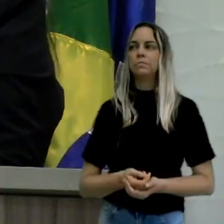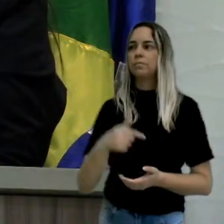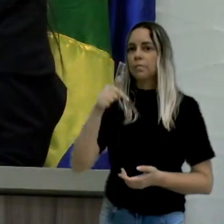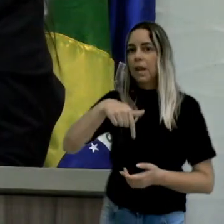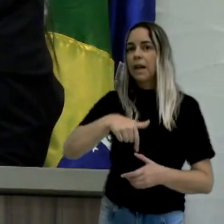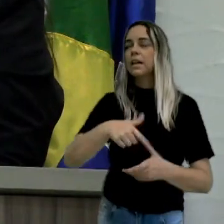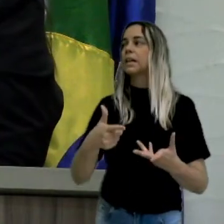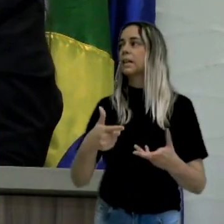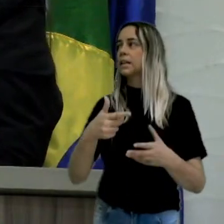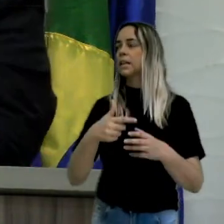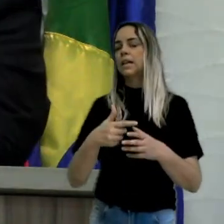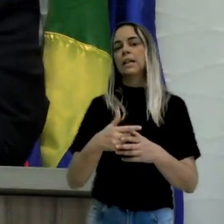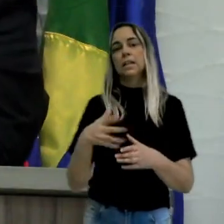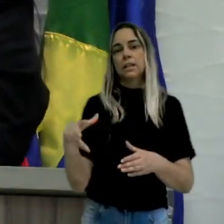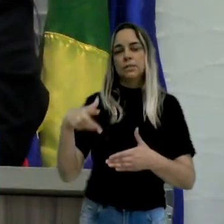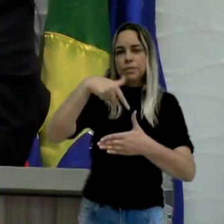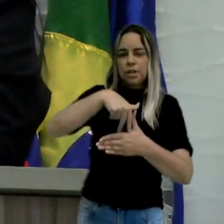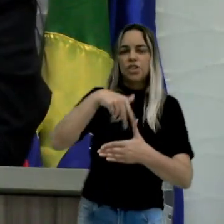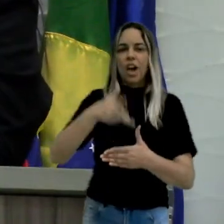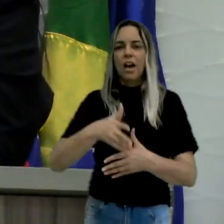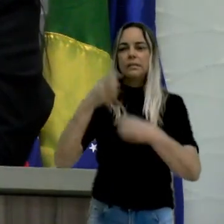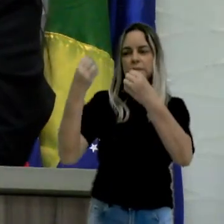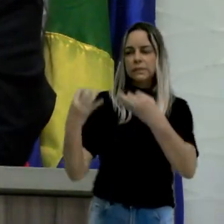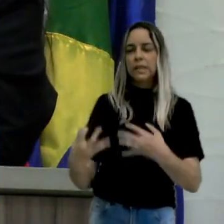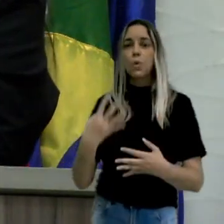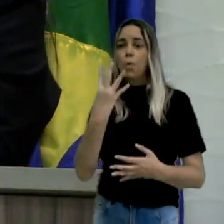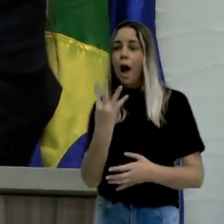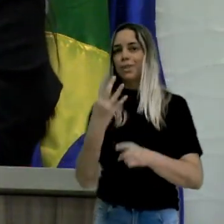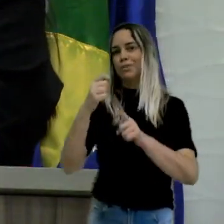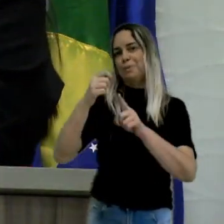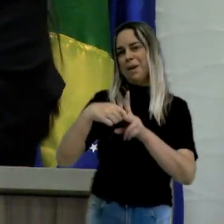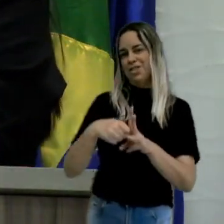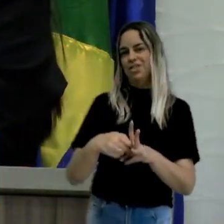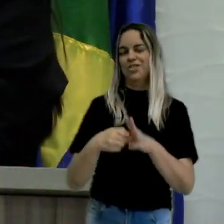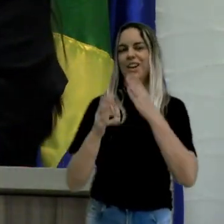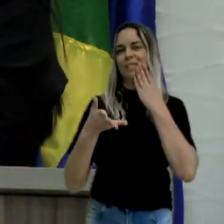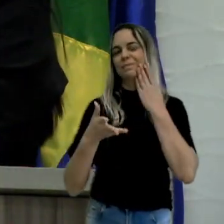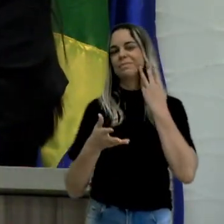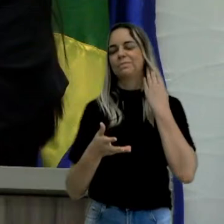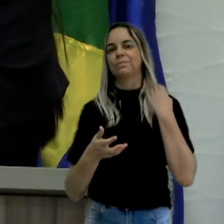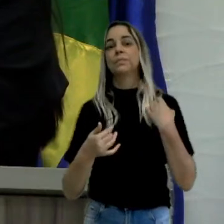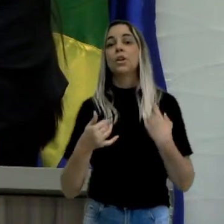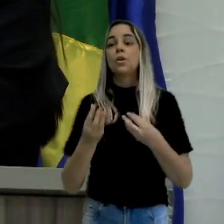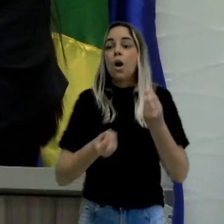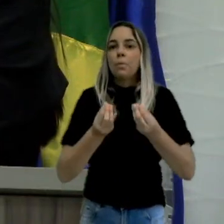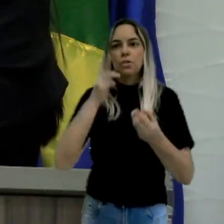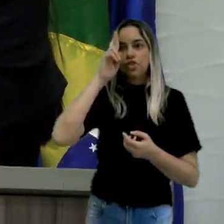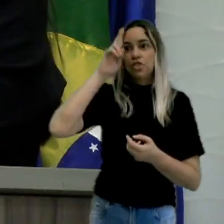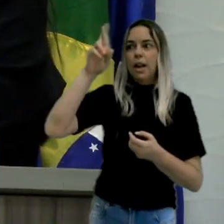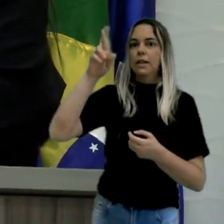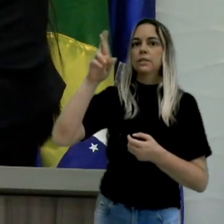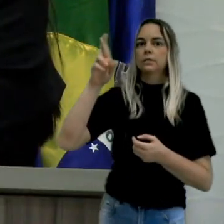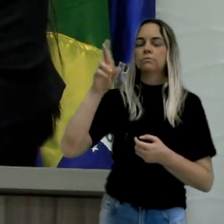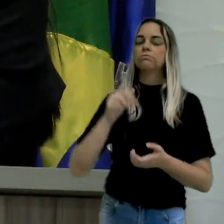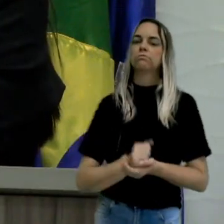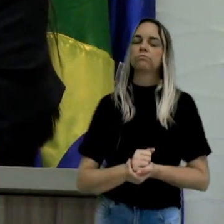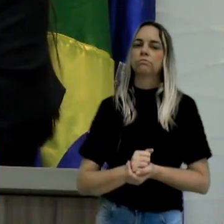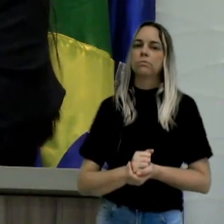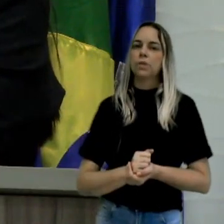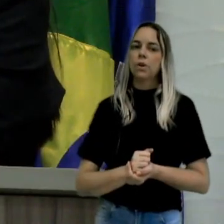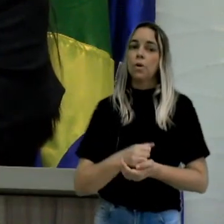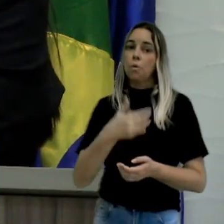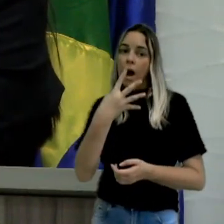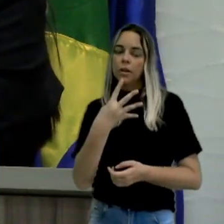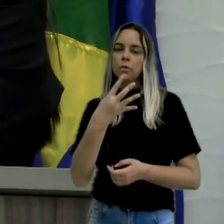tribuna que faz, tem bairro que faz mais de 4 meses. E como é que o gerente que entrou agora já tinha que resolver? Não podemos botar a culpa no gerente.